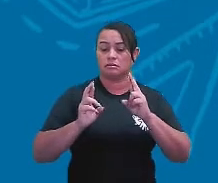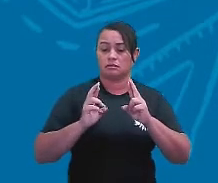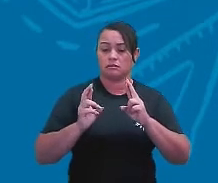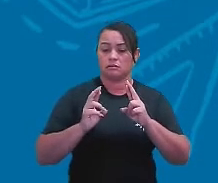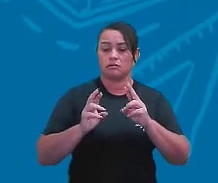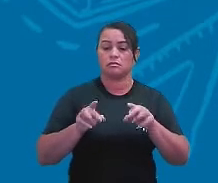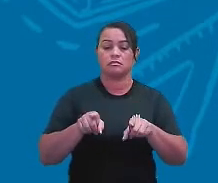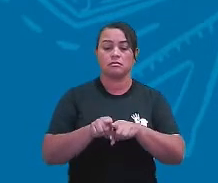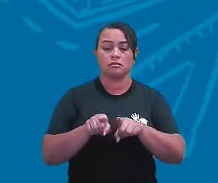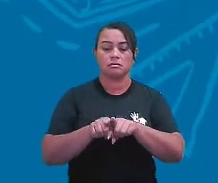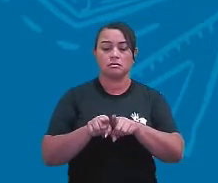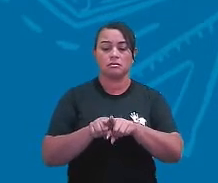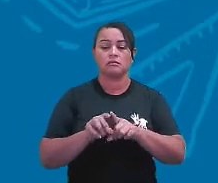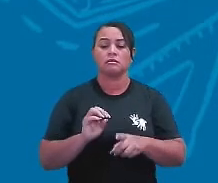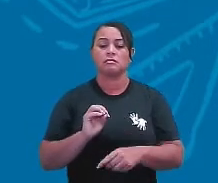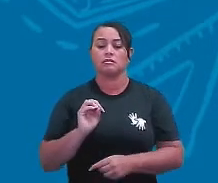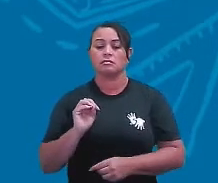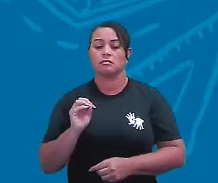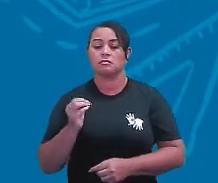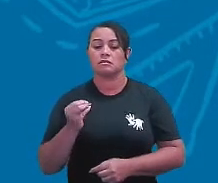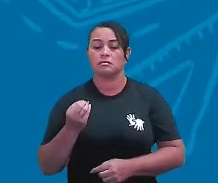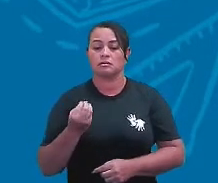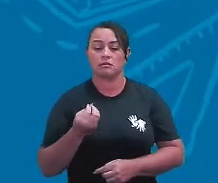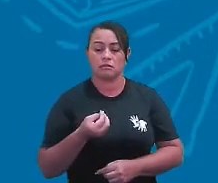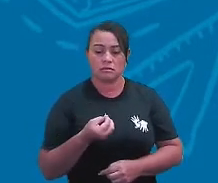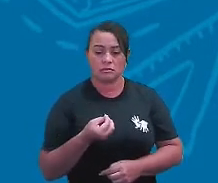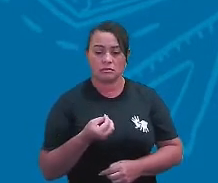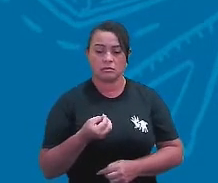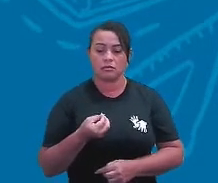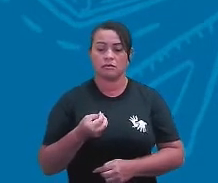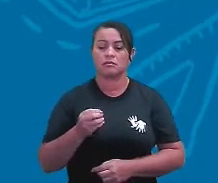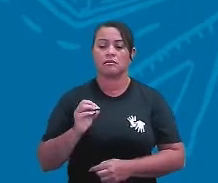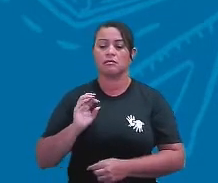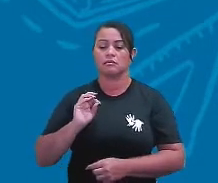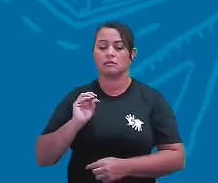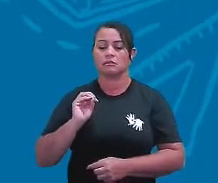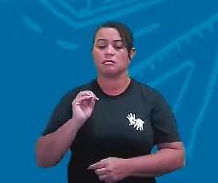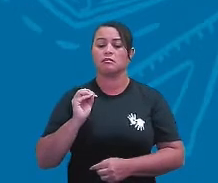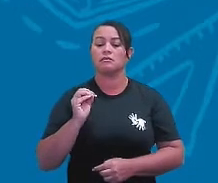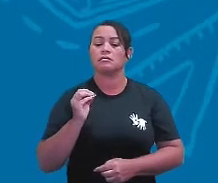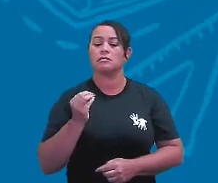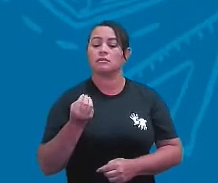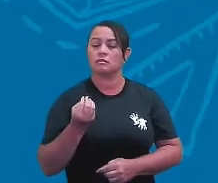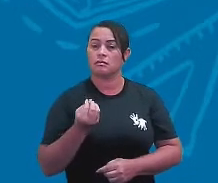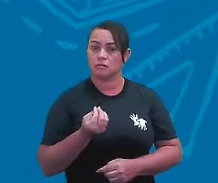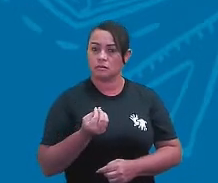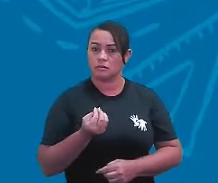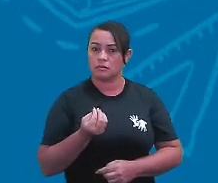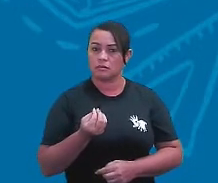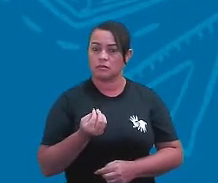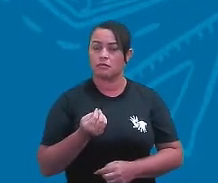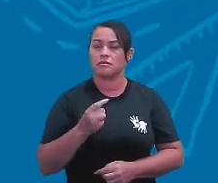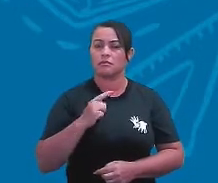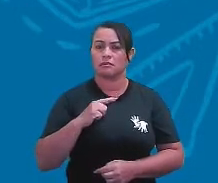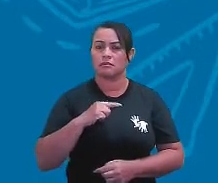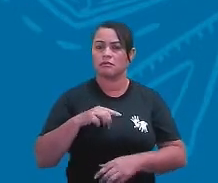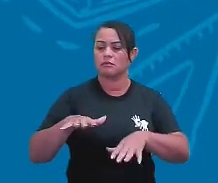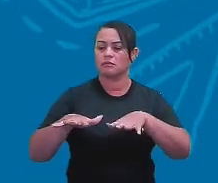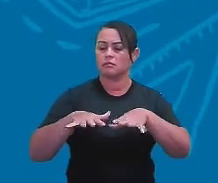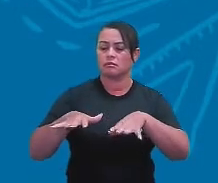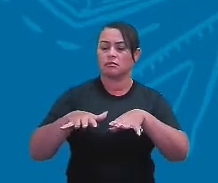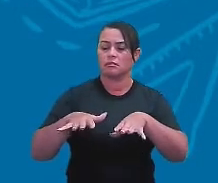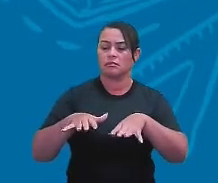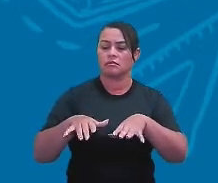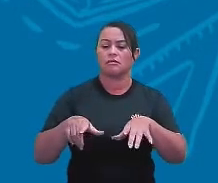essa relação de rotação da Terra, né? A Terra está realizando um movimento em torno do seu próprio